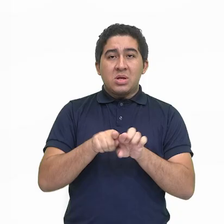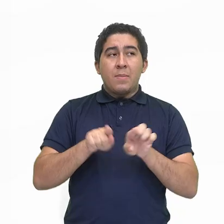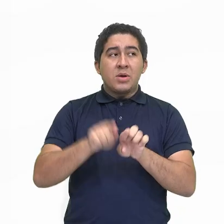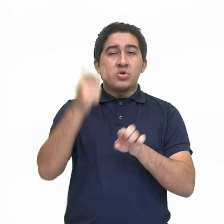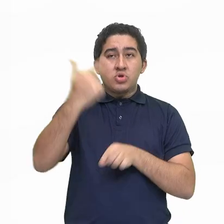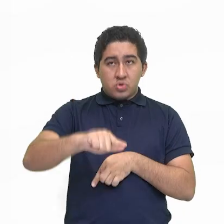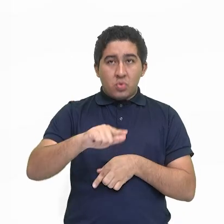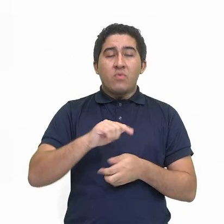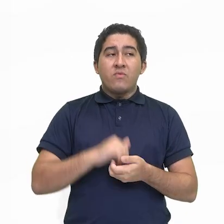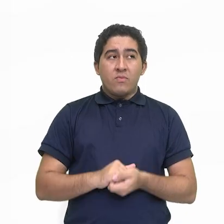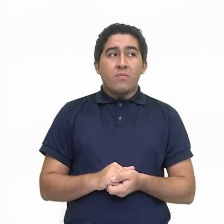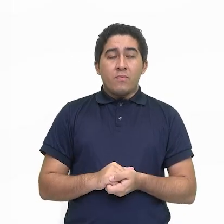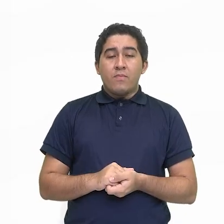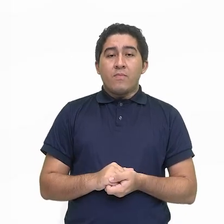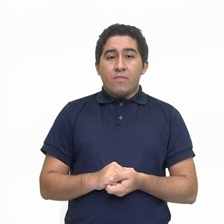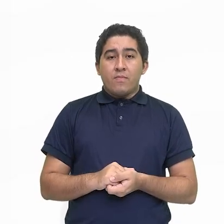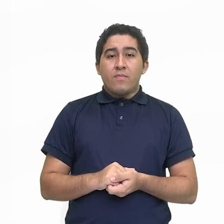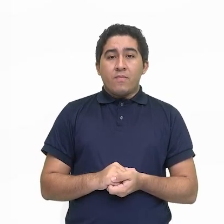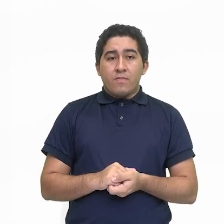uma vez,